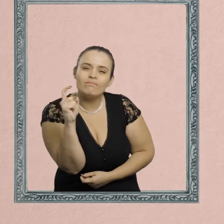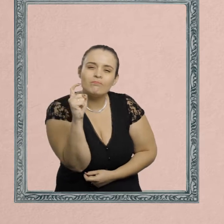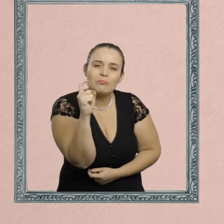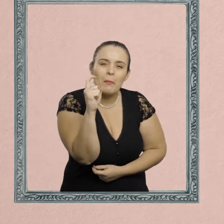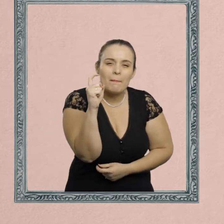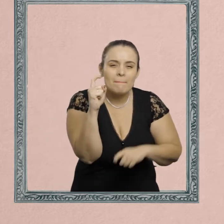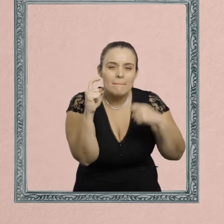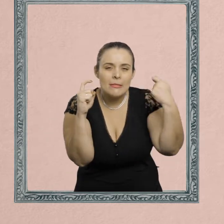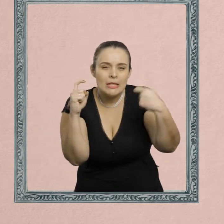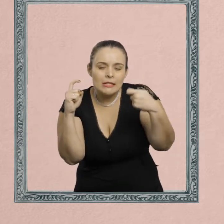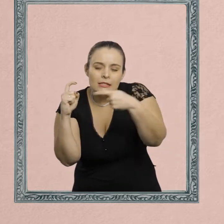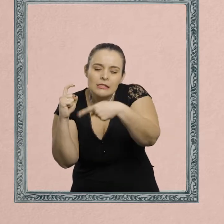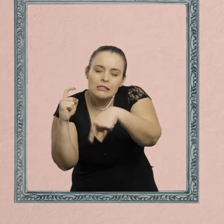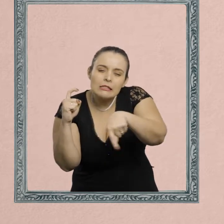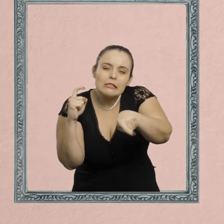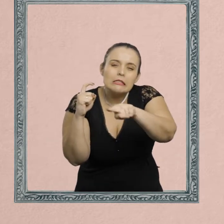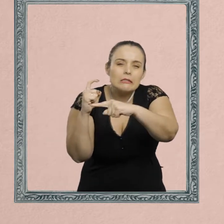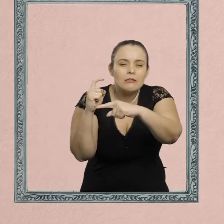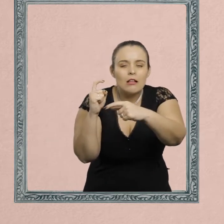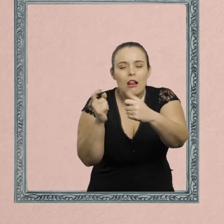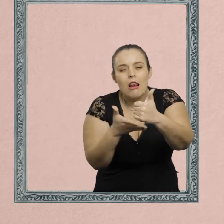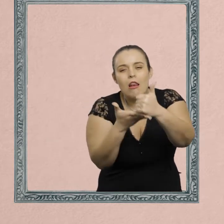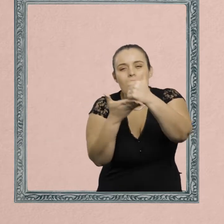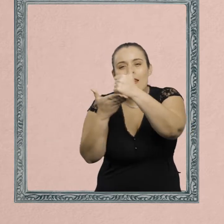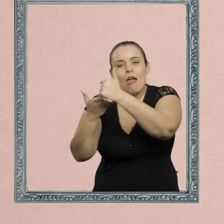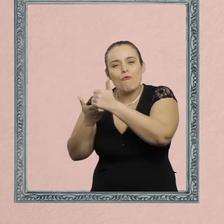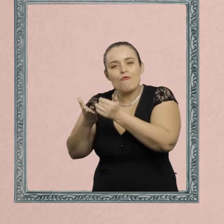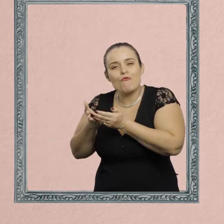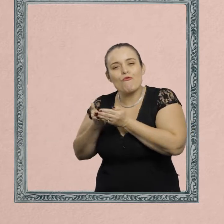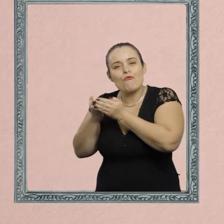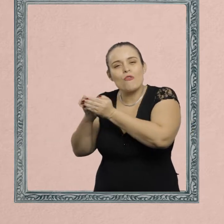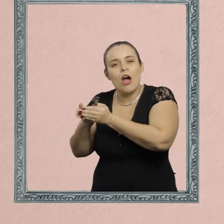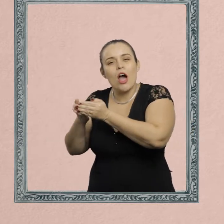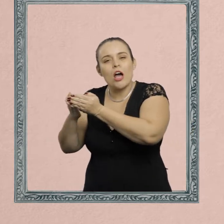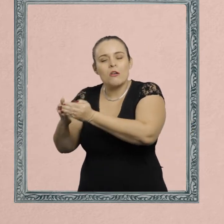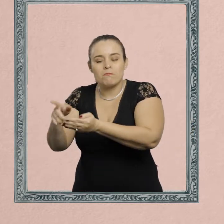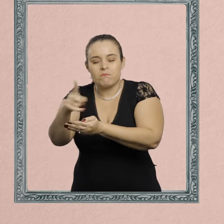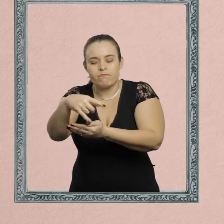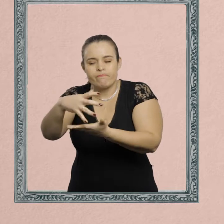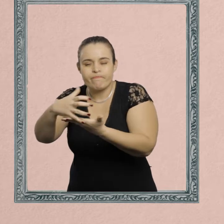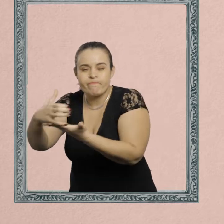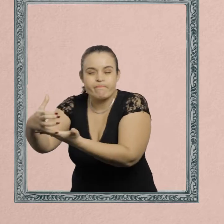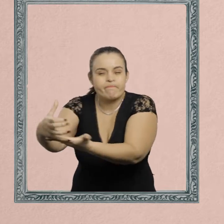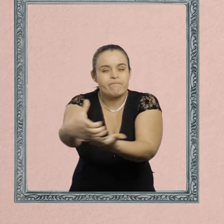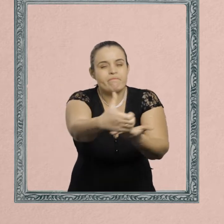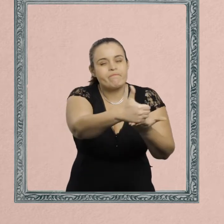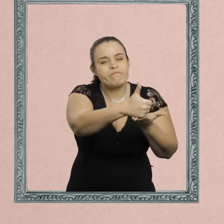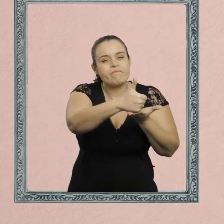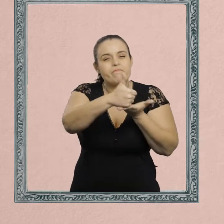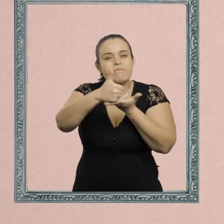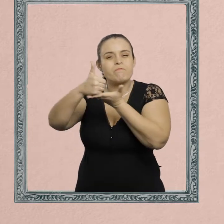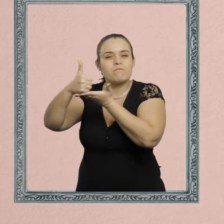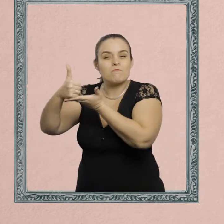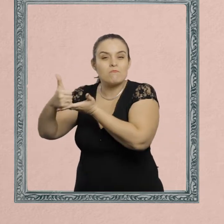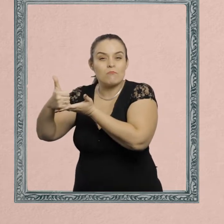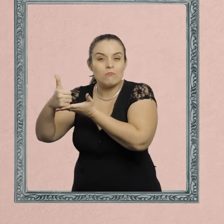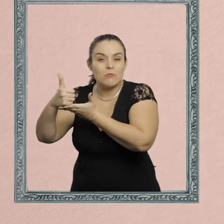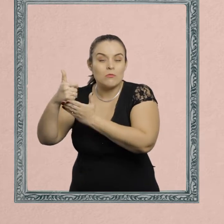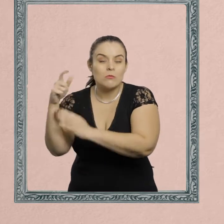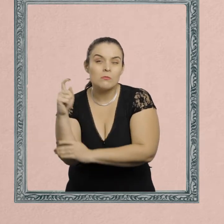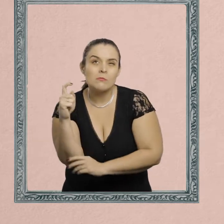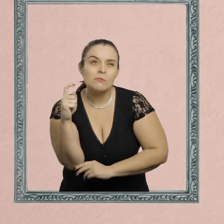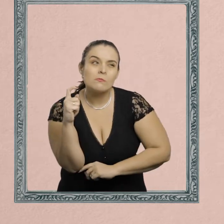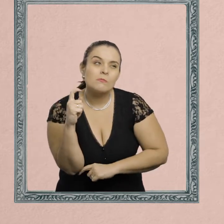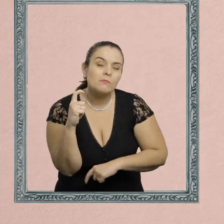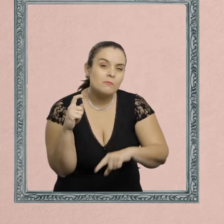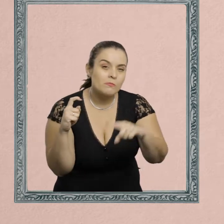Gancho precisava levar todas as crianças para um navio pirata. Ele queria levar todos de uma vez só.